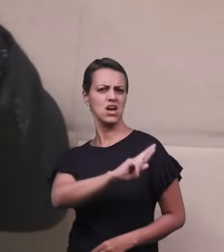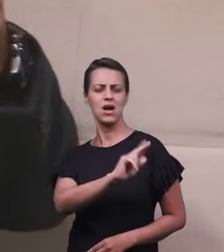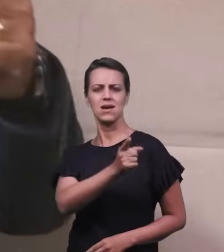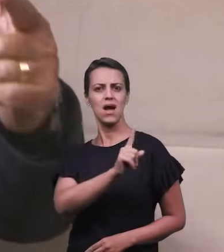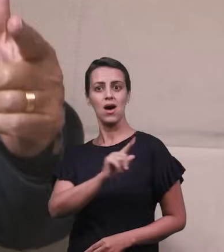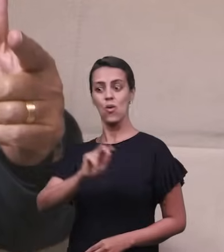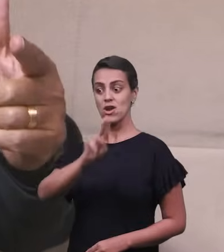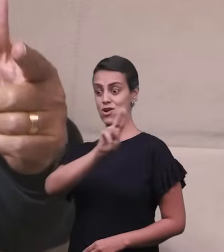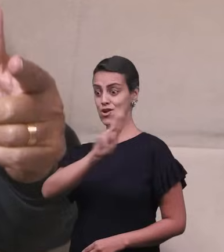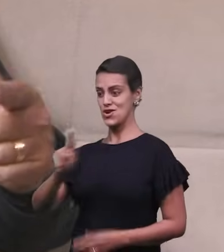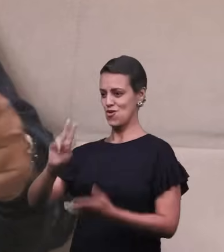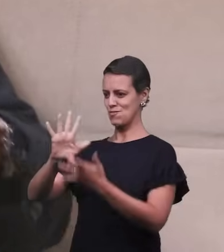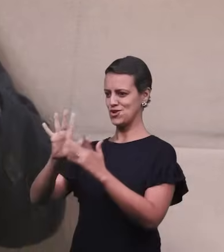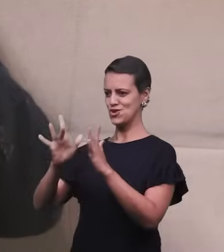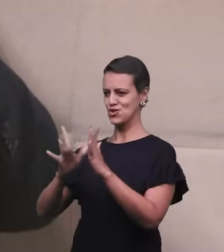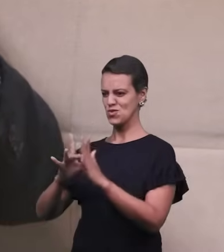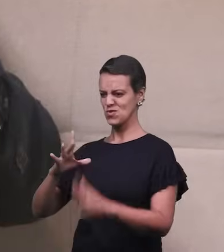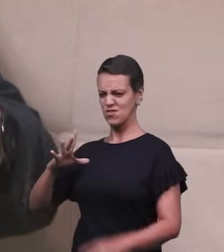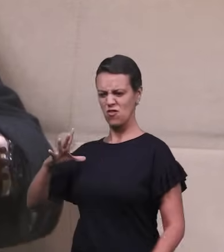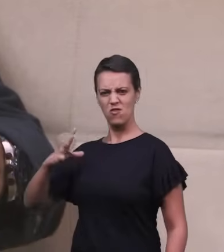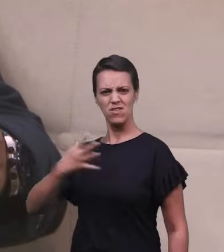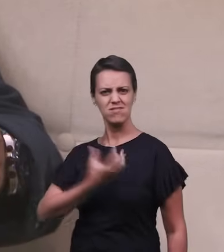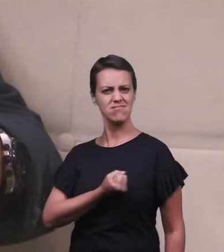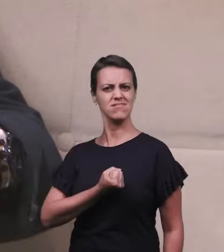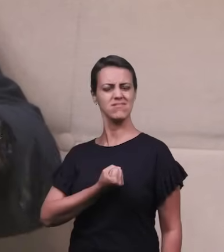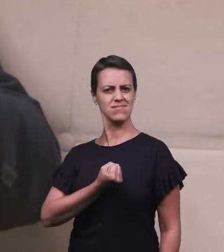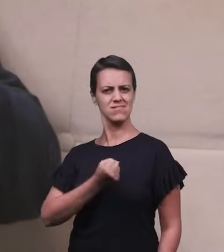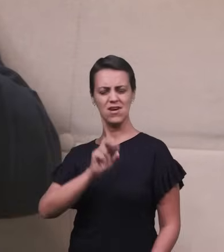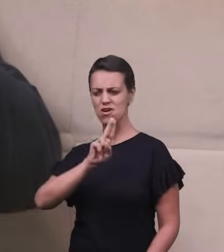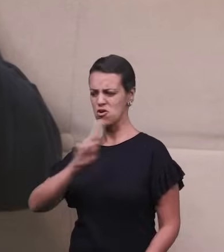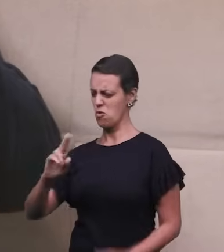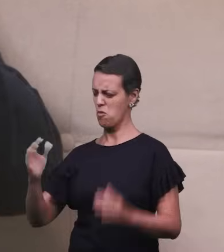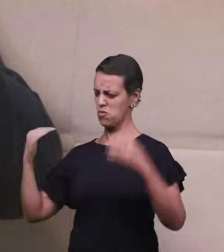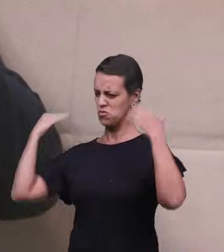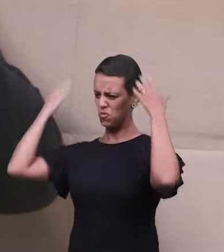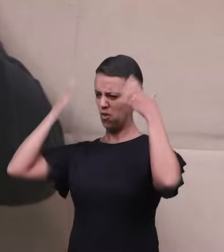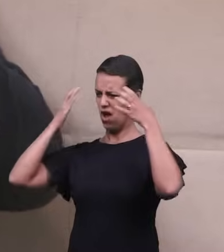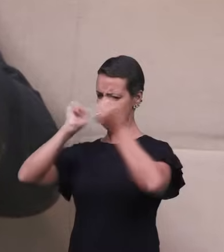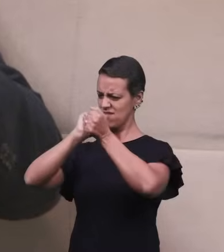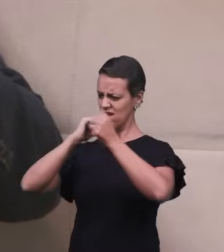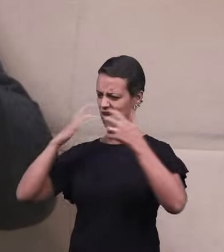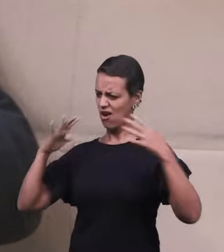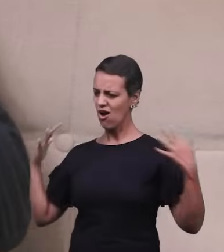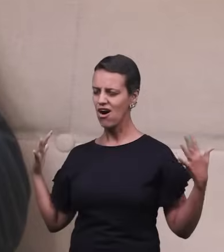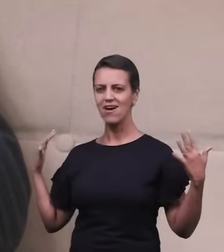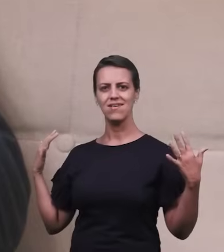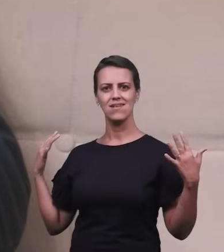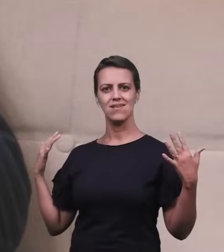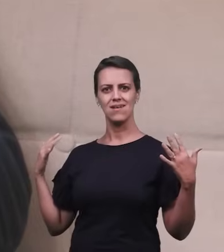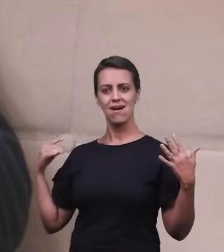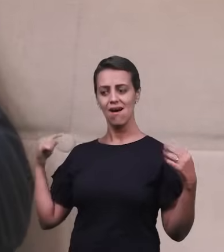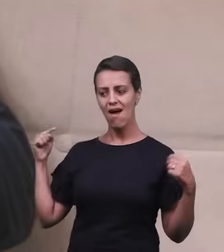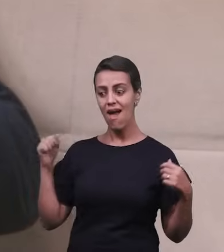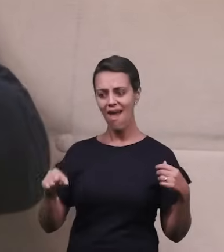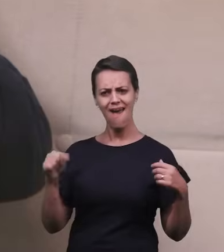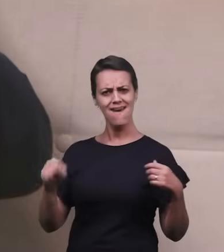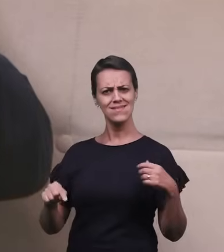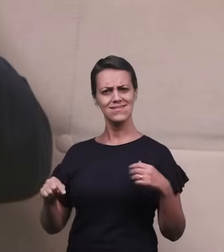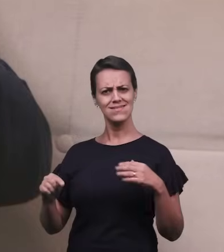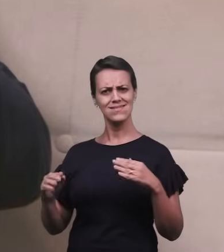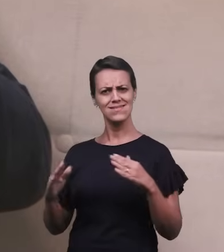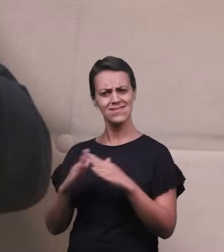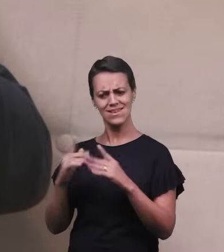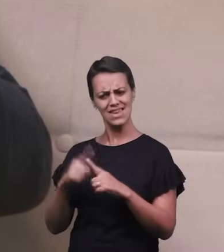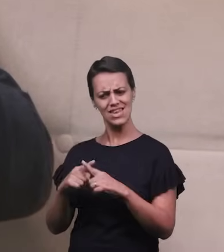do Salvador, é em nome do Rei da Glória. Esta igreja, ela anseia pelo arrebatamento. A